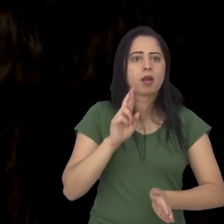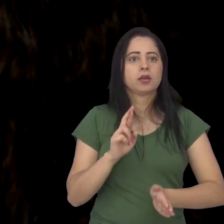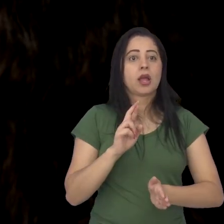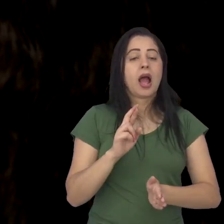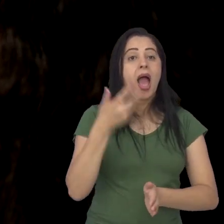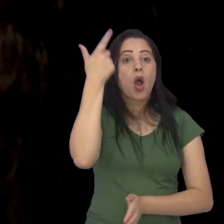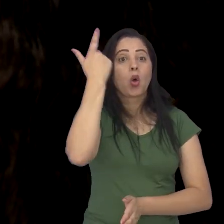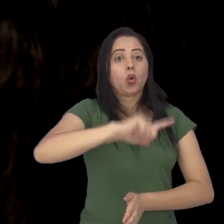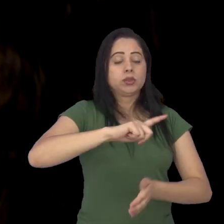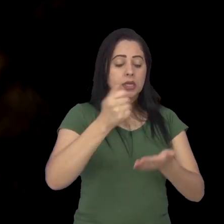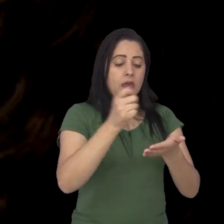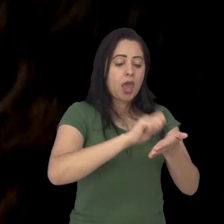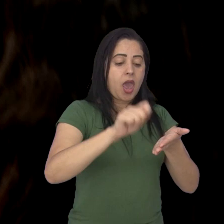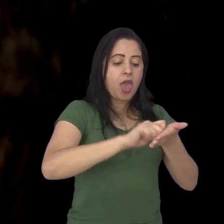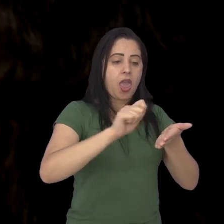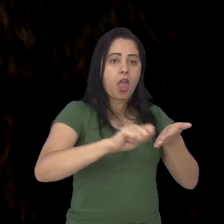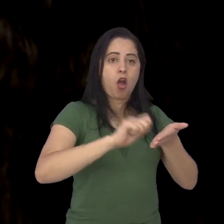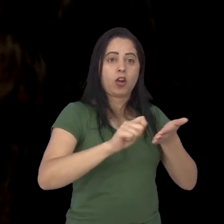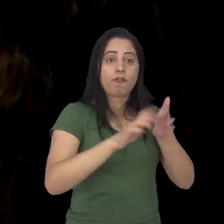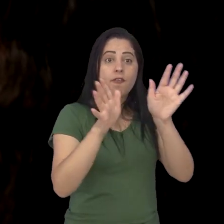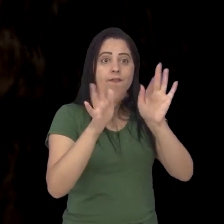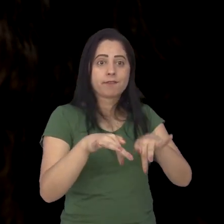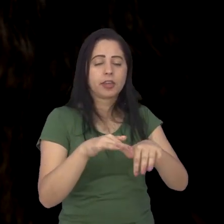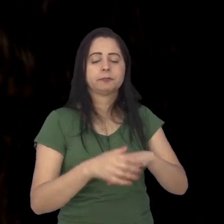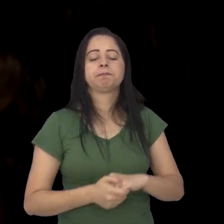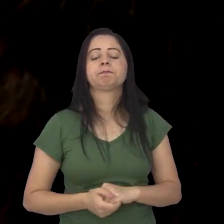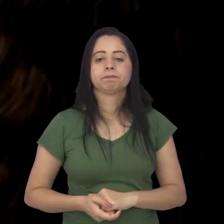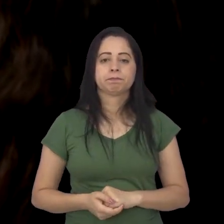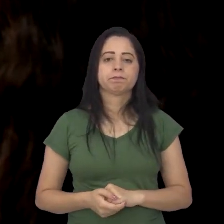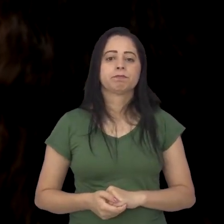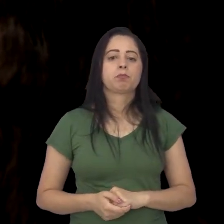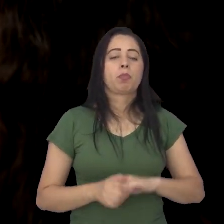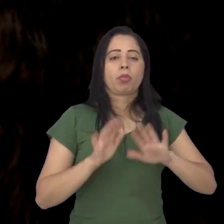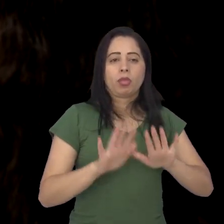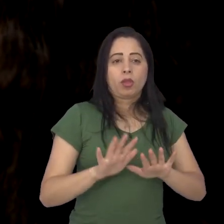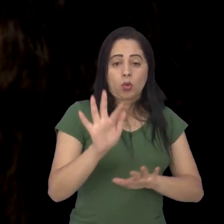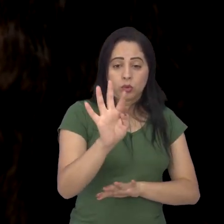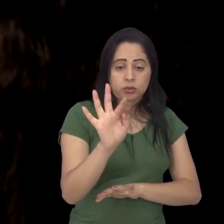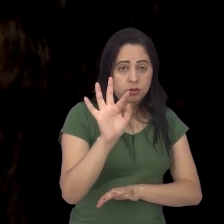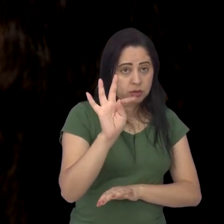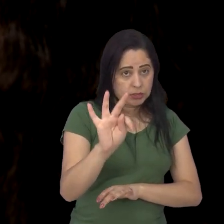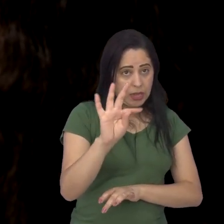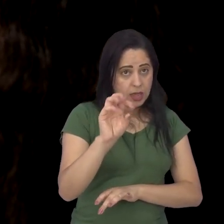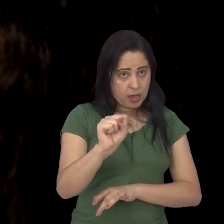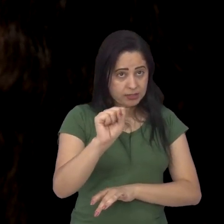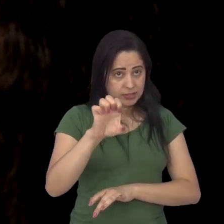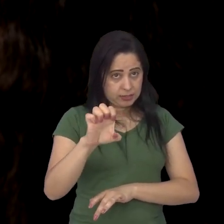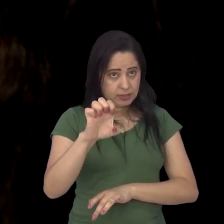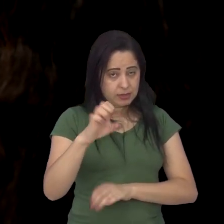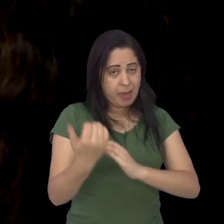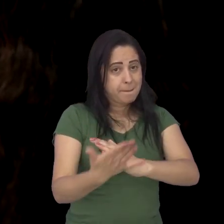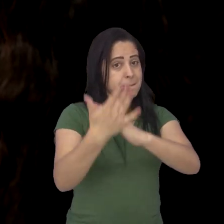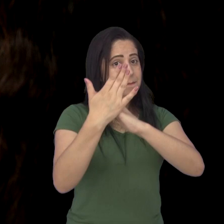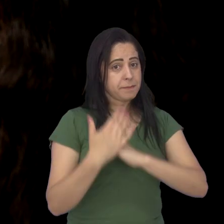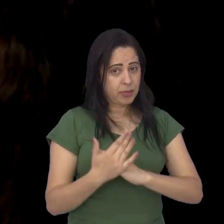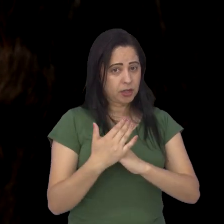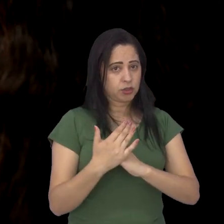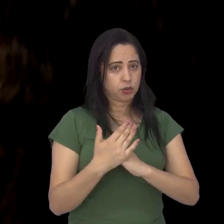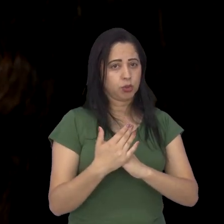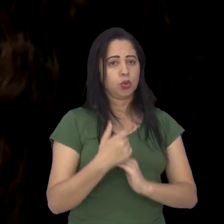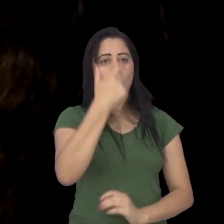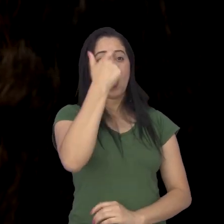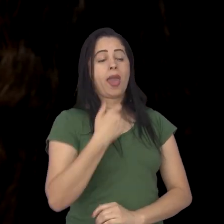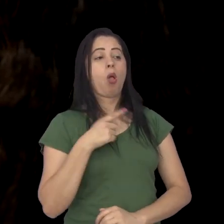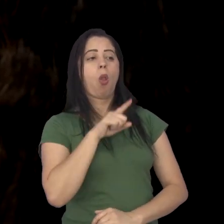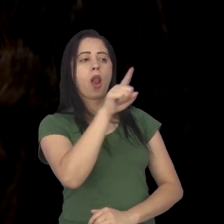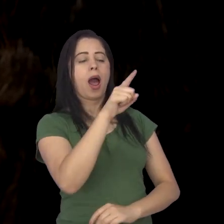gente lançou ele em julho desse ano. Aí por conta de toda essa ajuda do TSE, quando a gente foi fazer o lançamento em